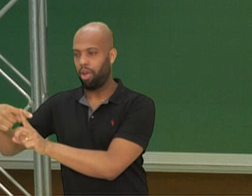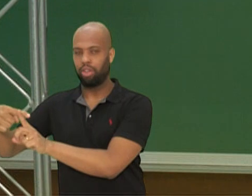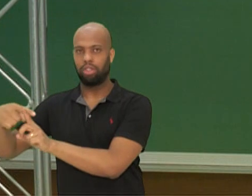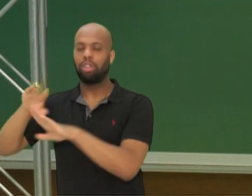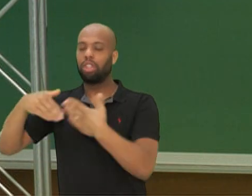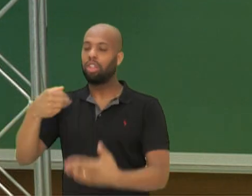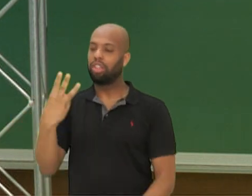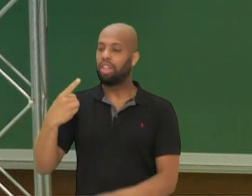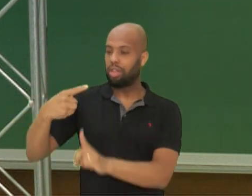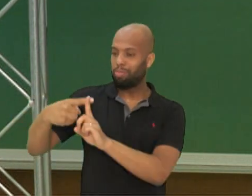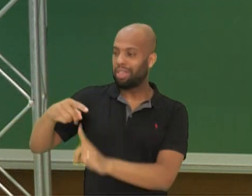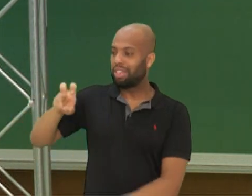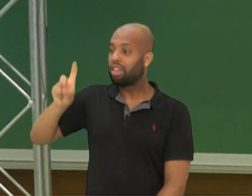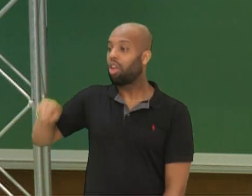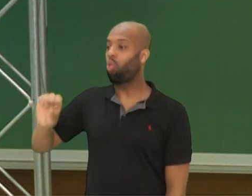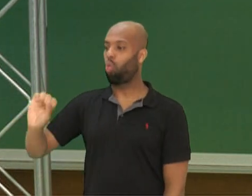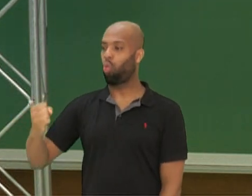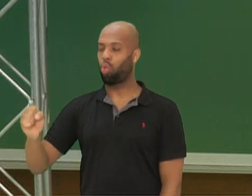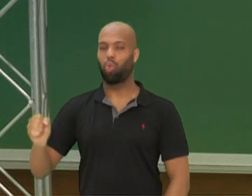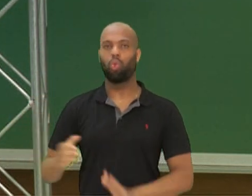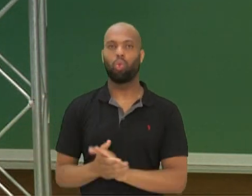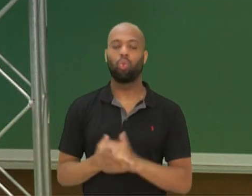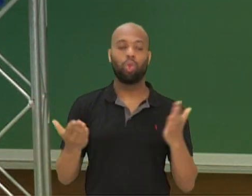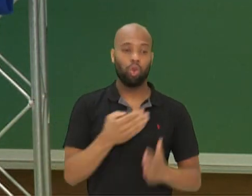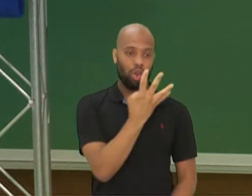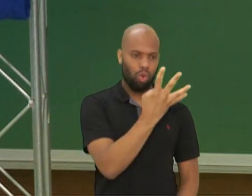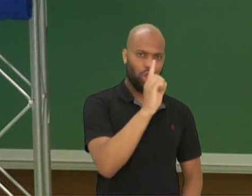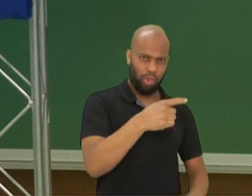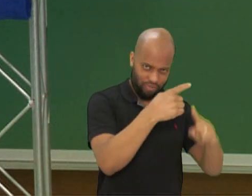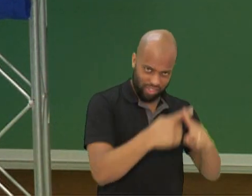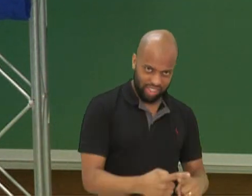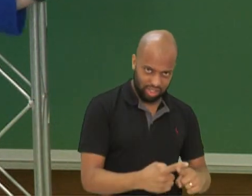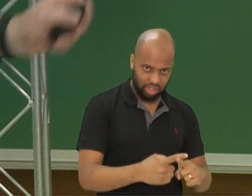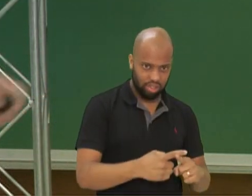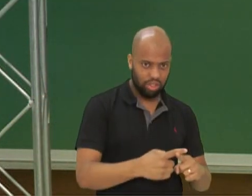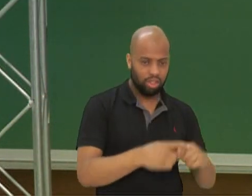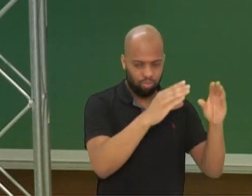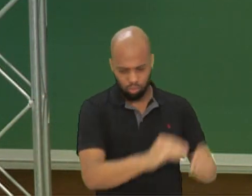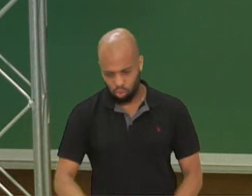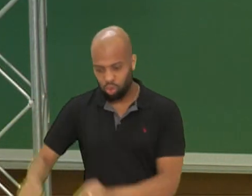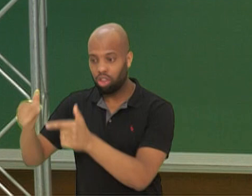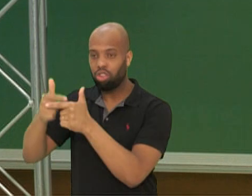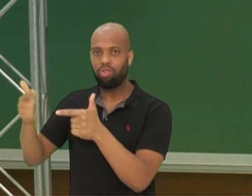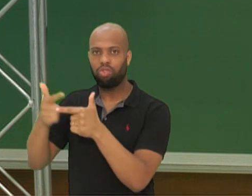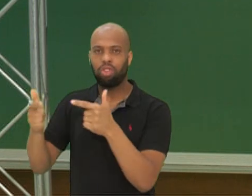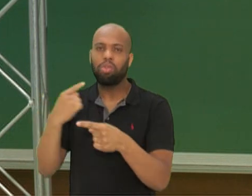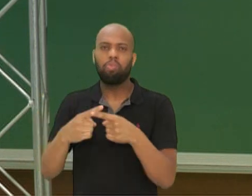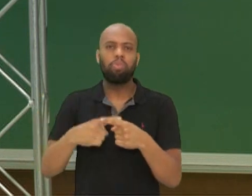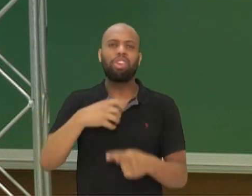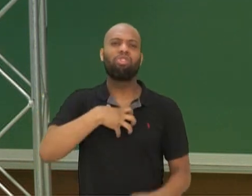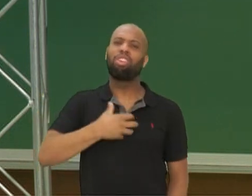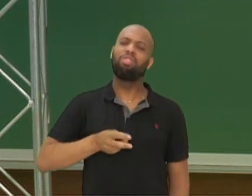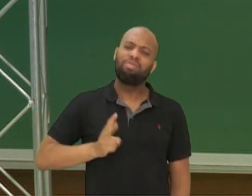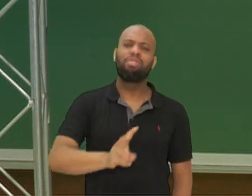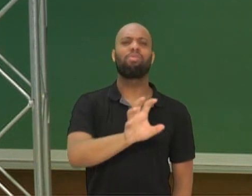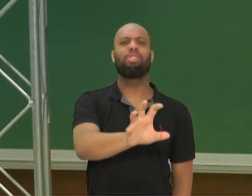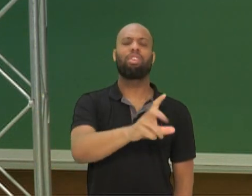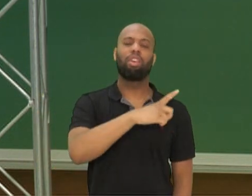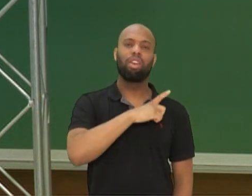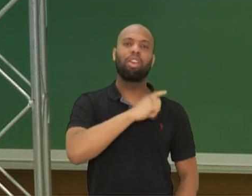3 mais 5 são 8. 4 está multiplicando, passa dividindo. Lembra que é a solução de equação do primeiro grau, né?